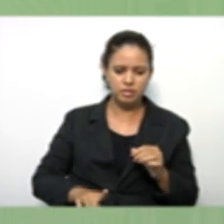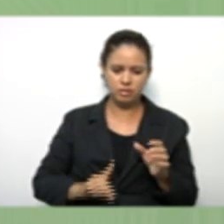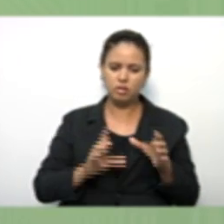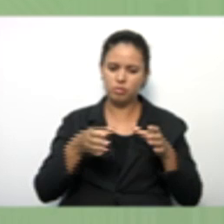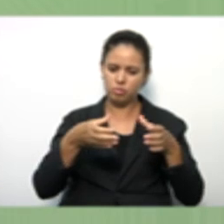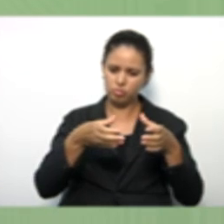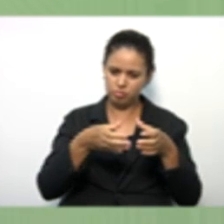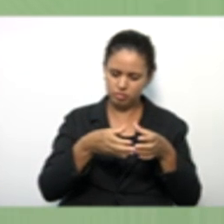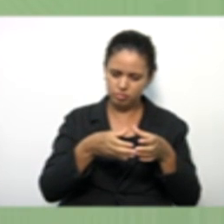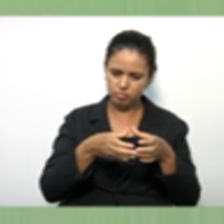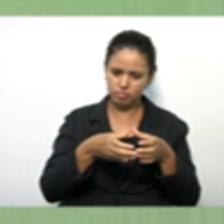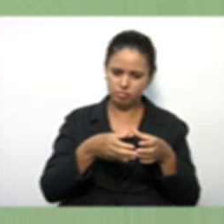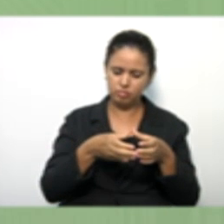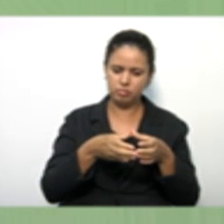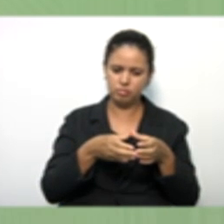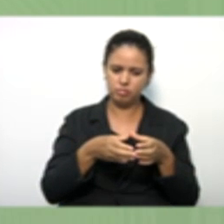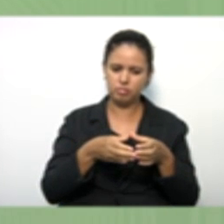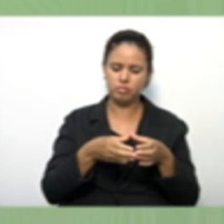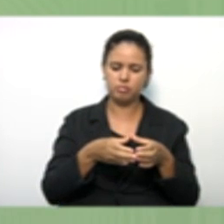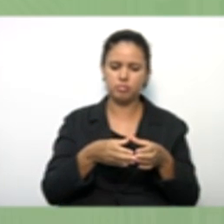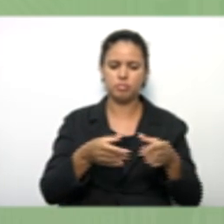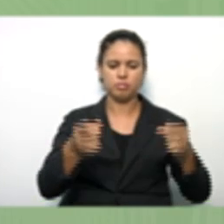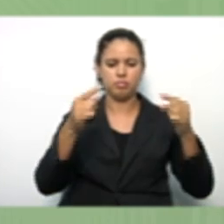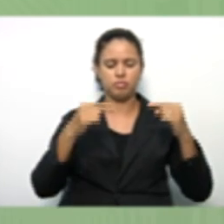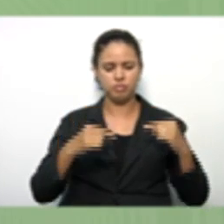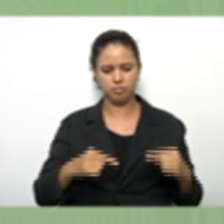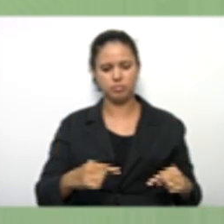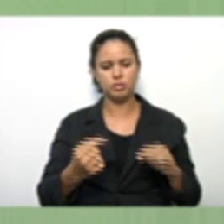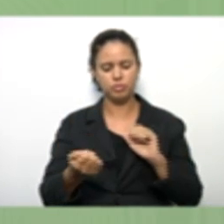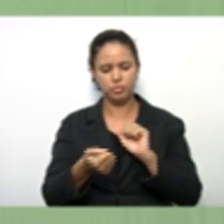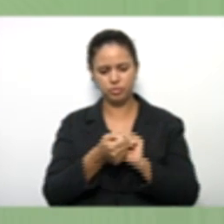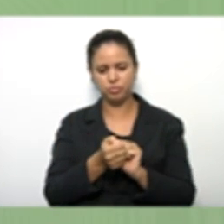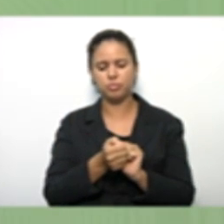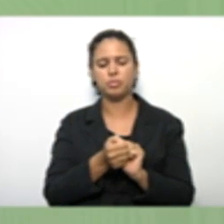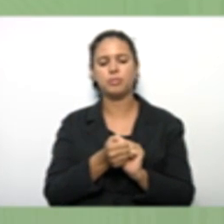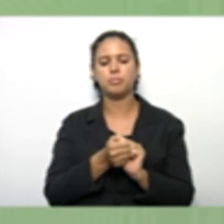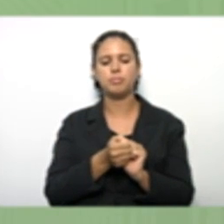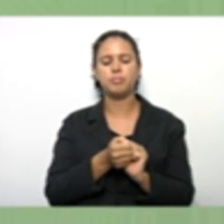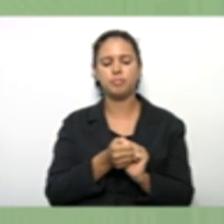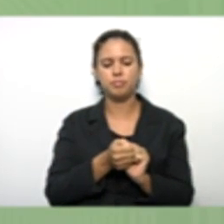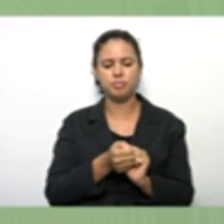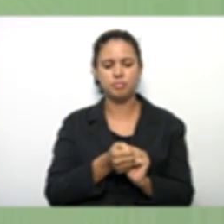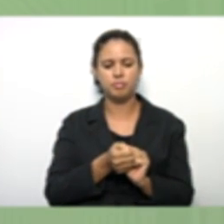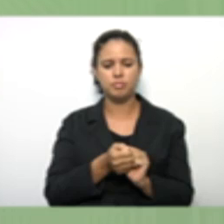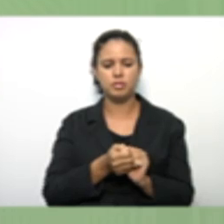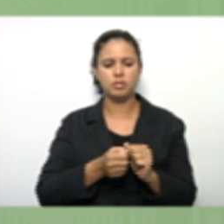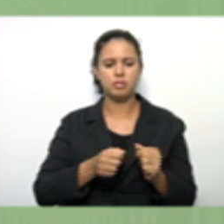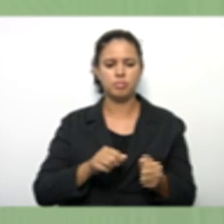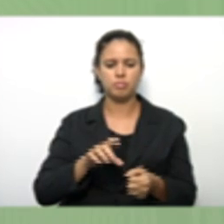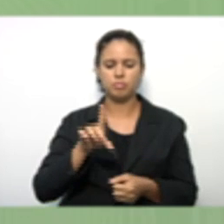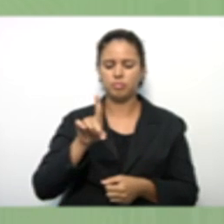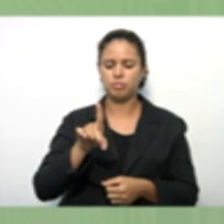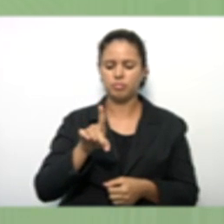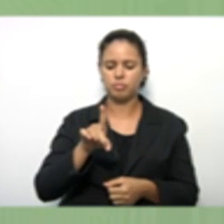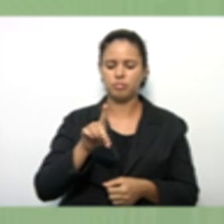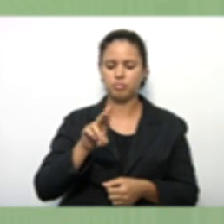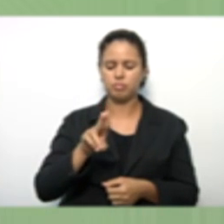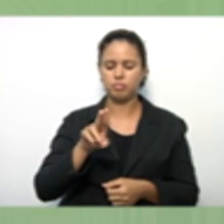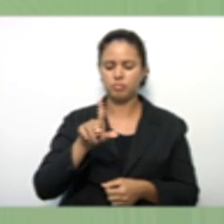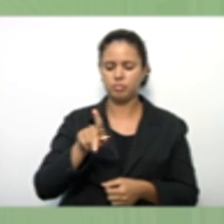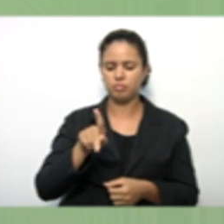desse lado. Então vamos lá. O direito, ele fica agrupado junto com os bens. Portanto, duplicata a